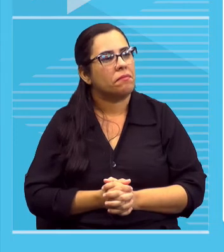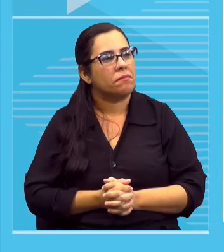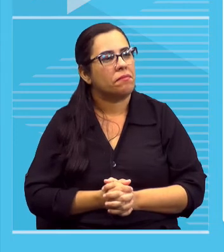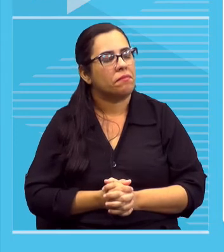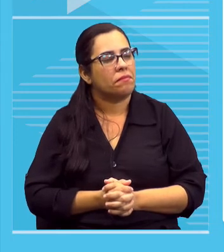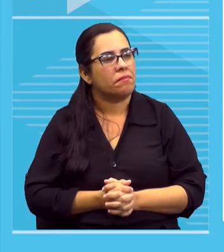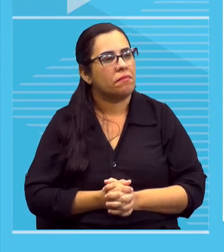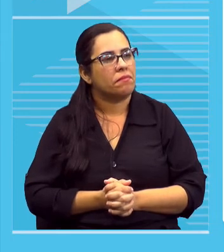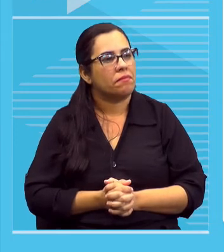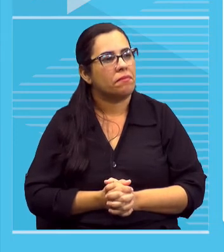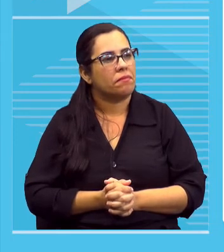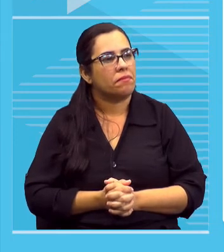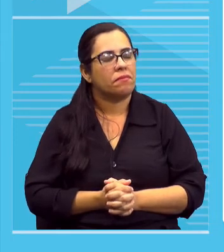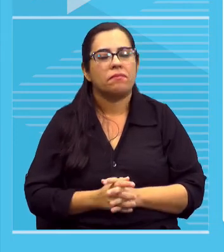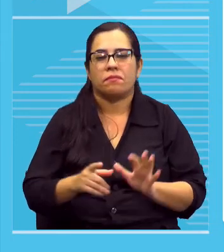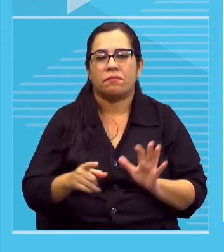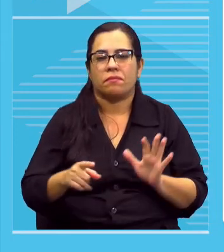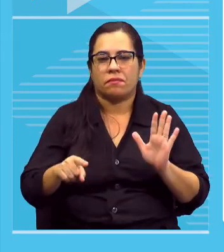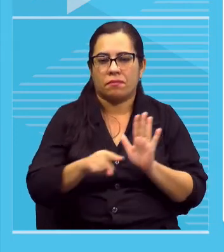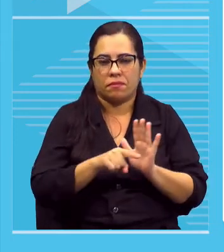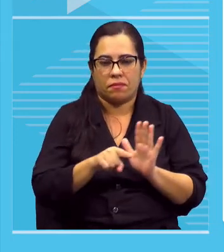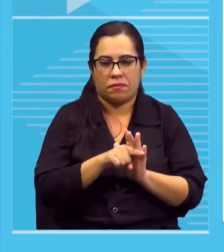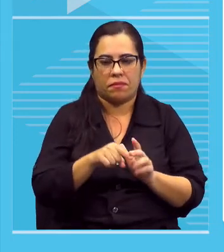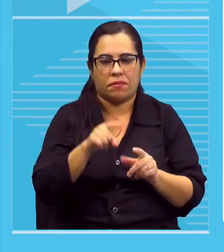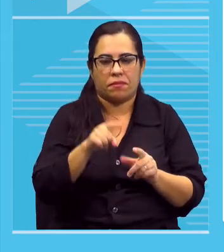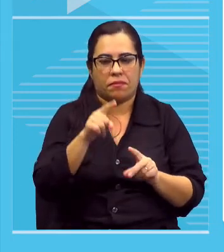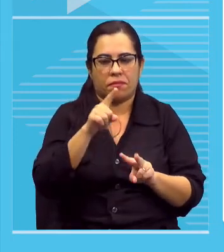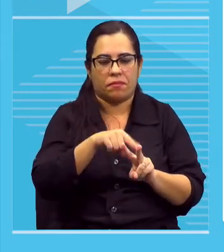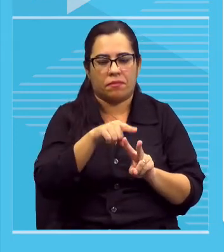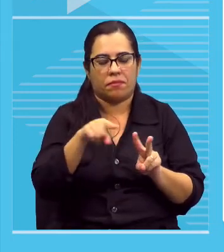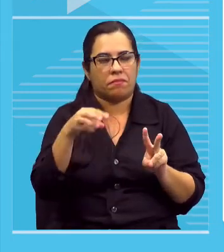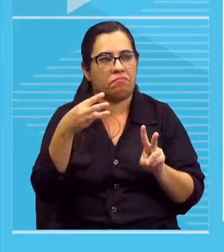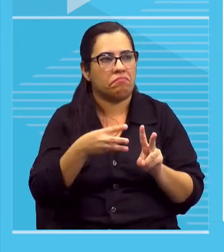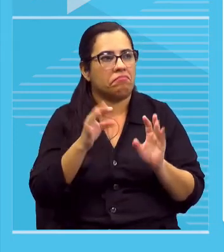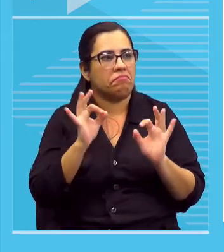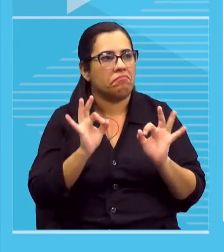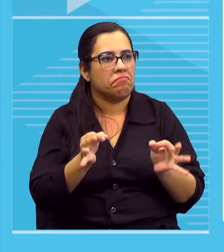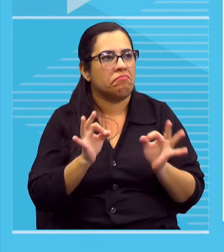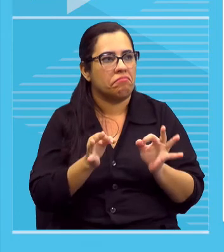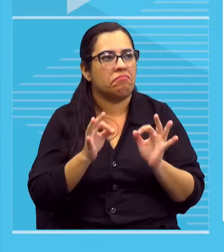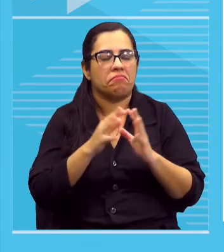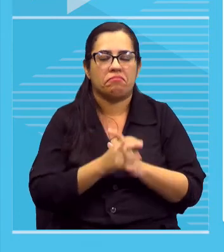é igual a meus raiz de 3 e